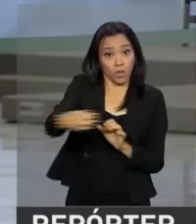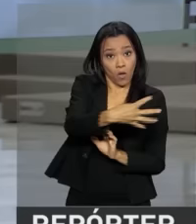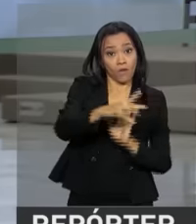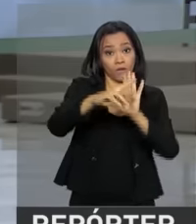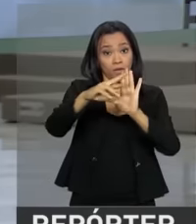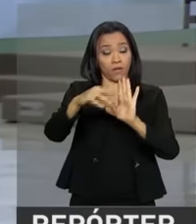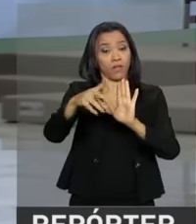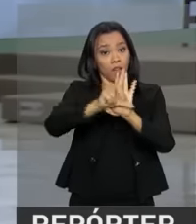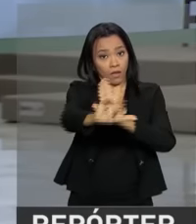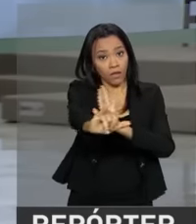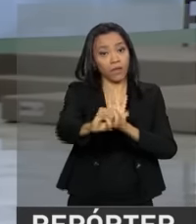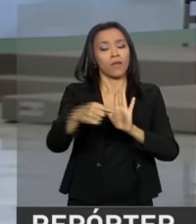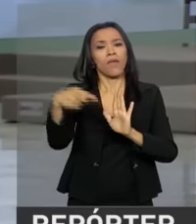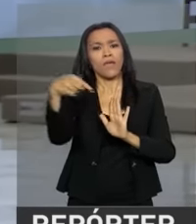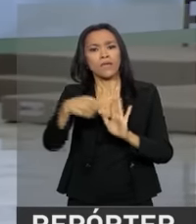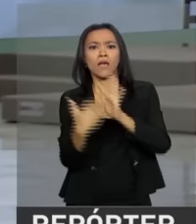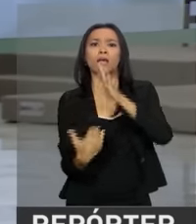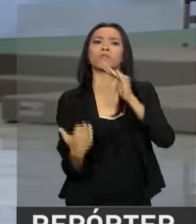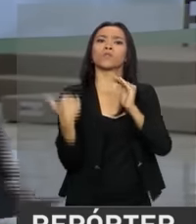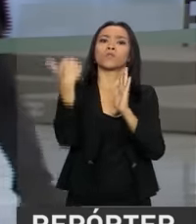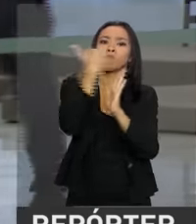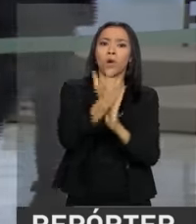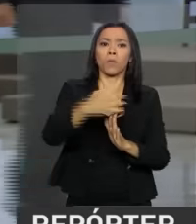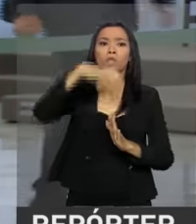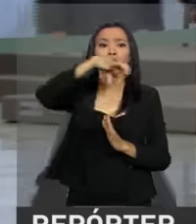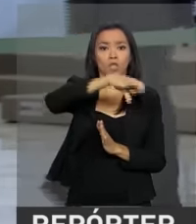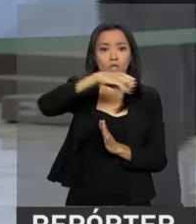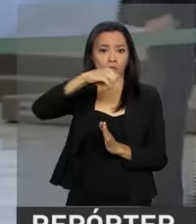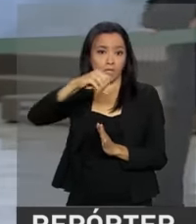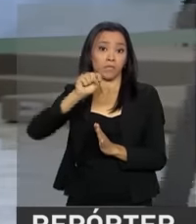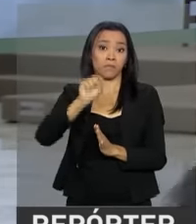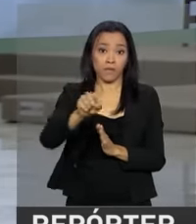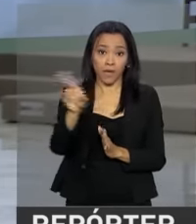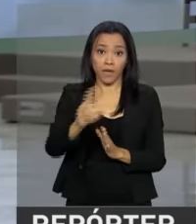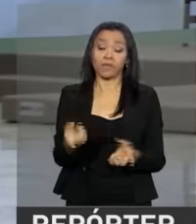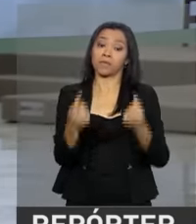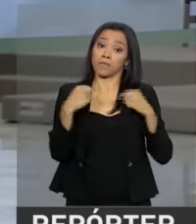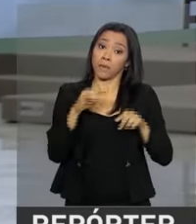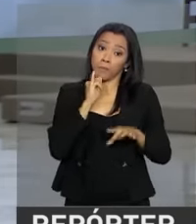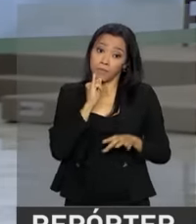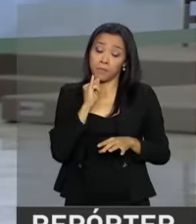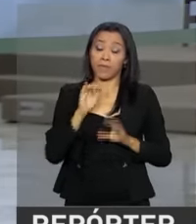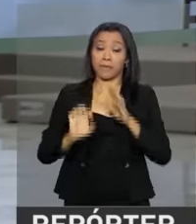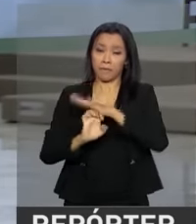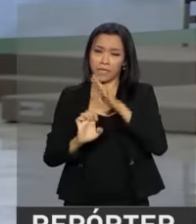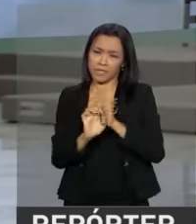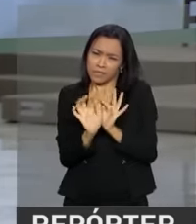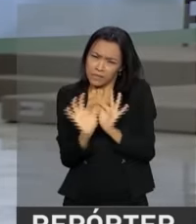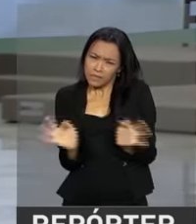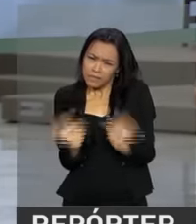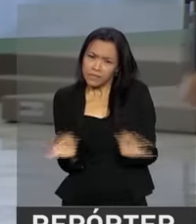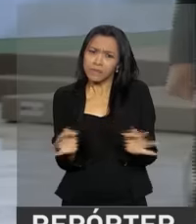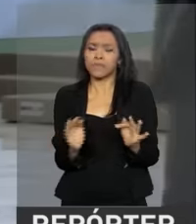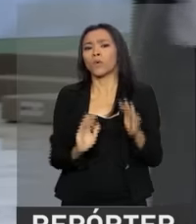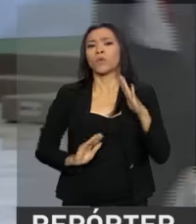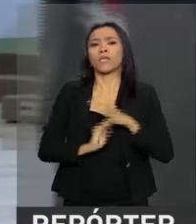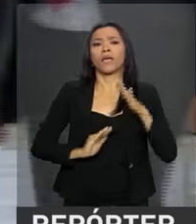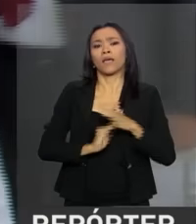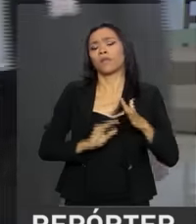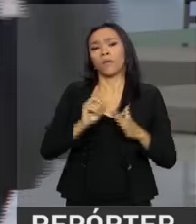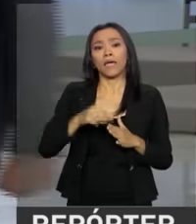lei esse limite anual vai para R 900.000 no caso da empresa de pequeno porte o teto anual salta de R